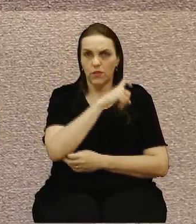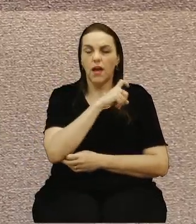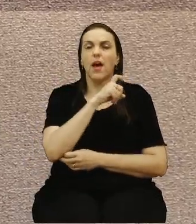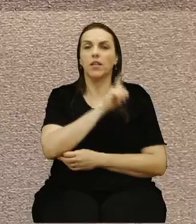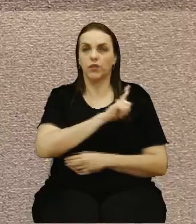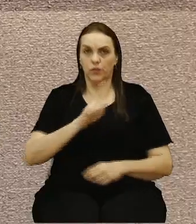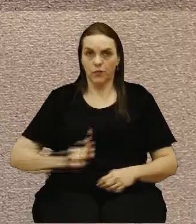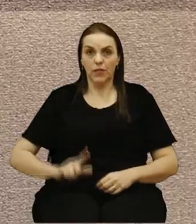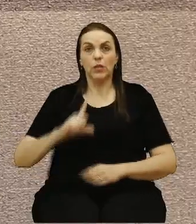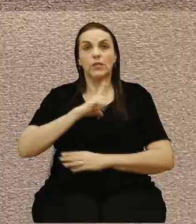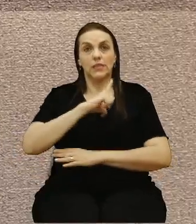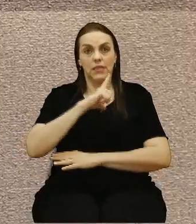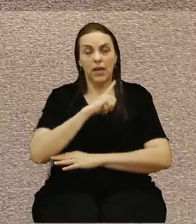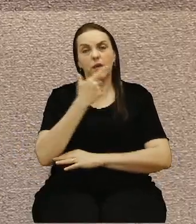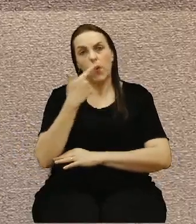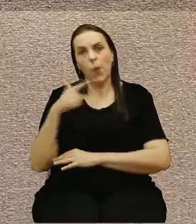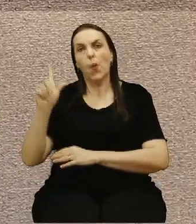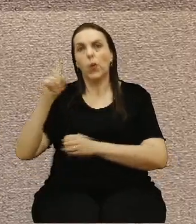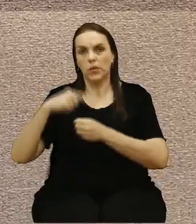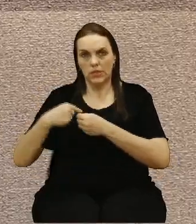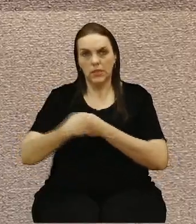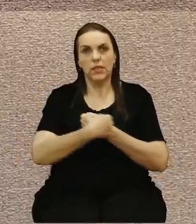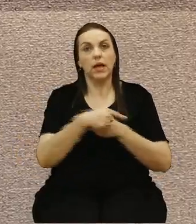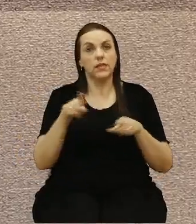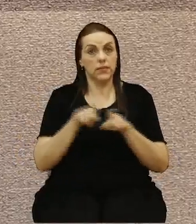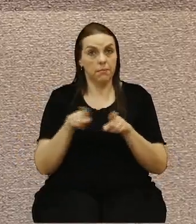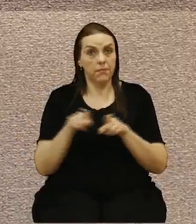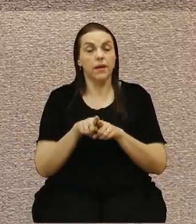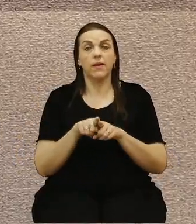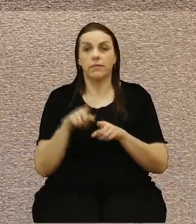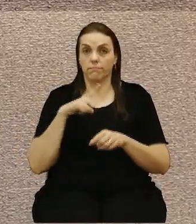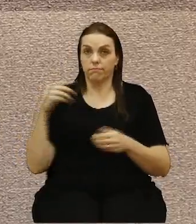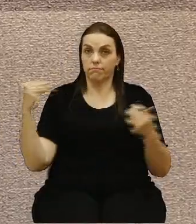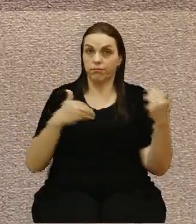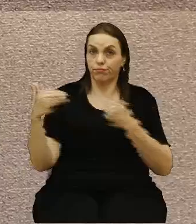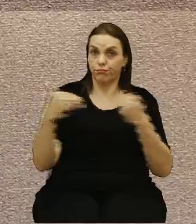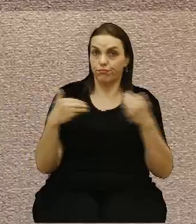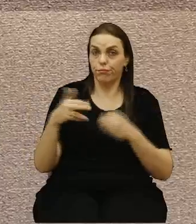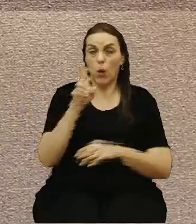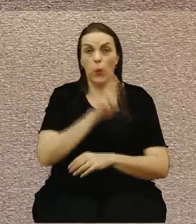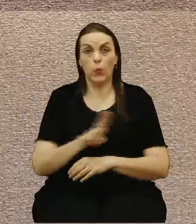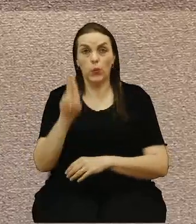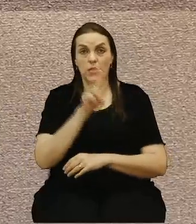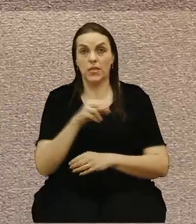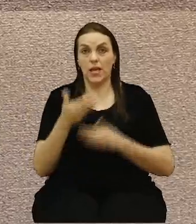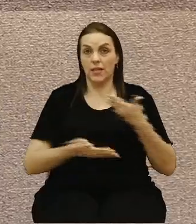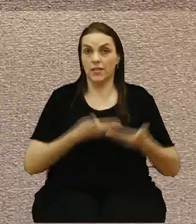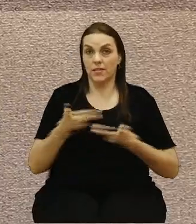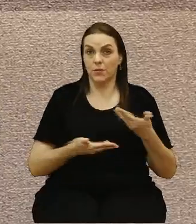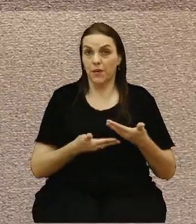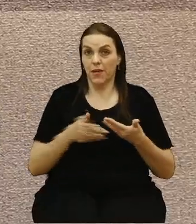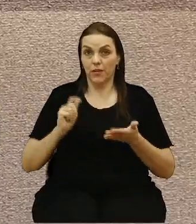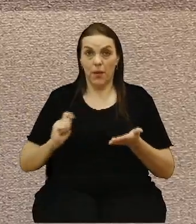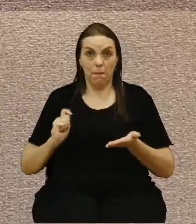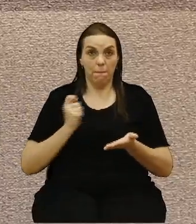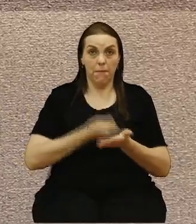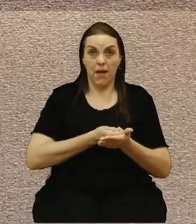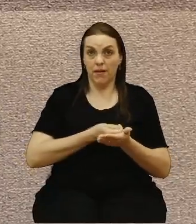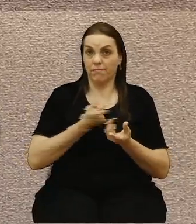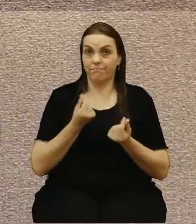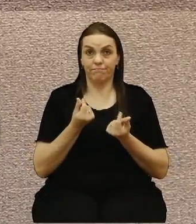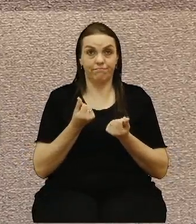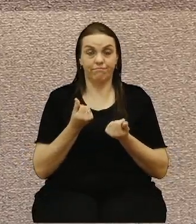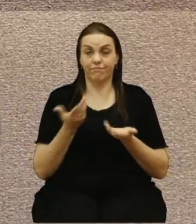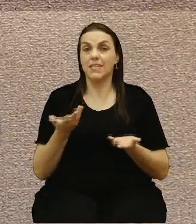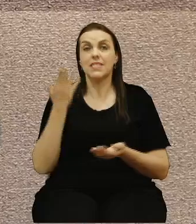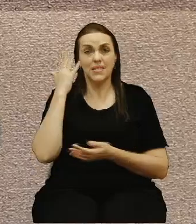tem perante outros municípios, que os outros municípios vêm aqui utilizar os nossos serviços e não contribuem financeiramente.